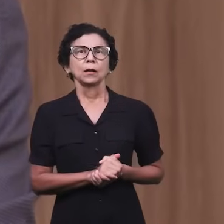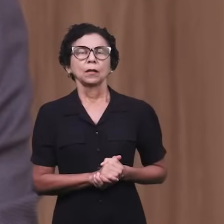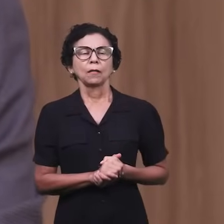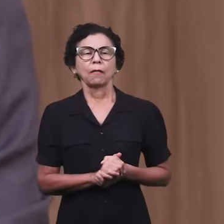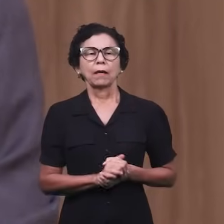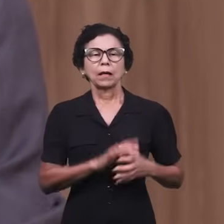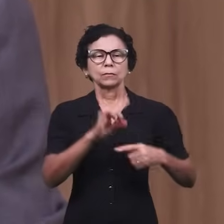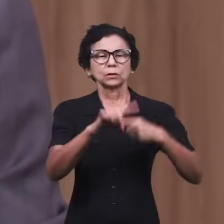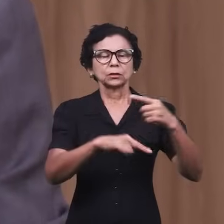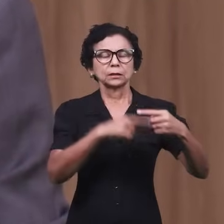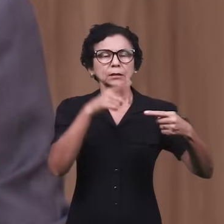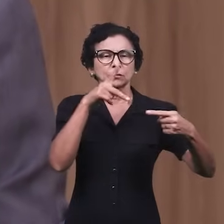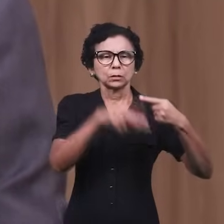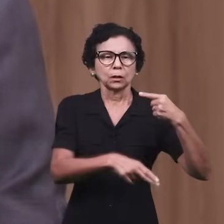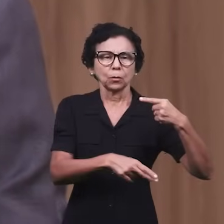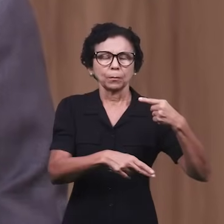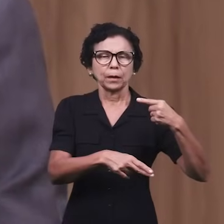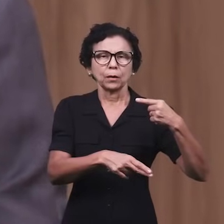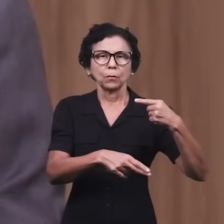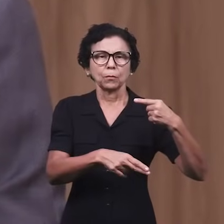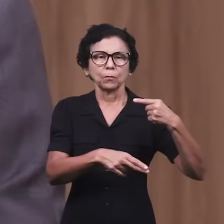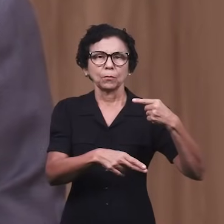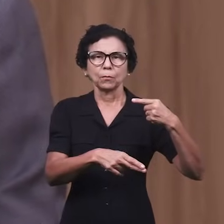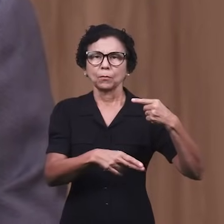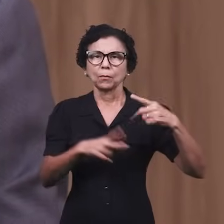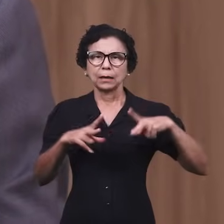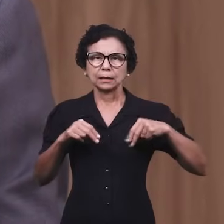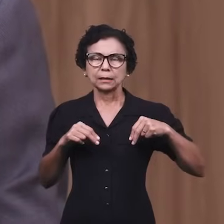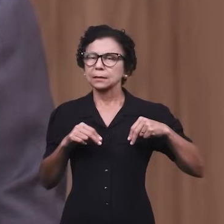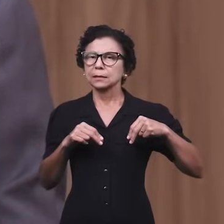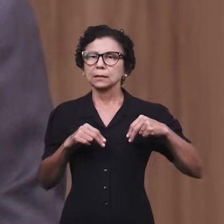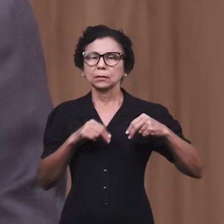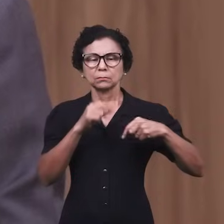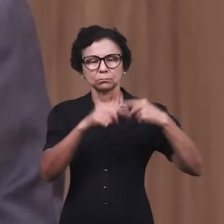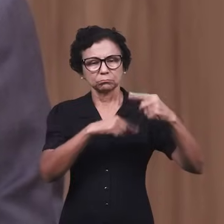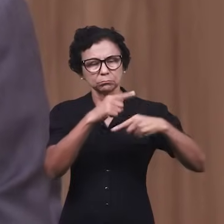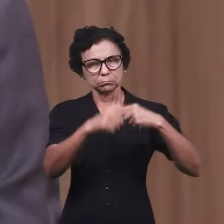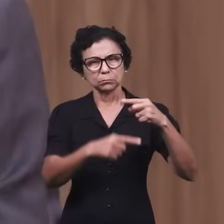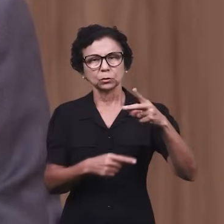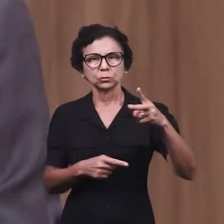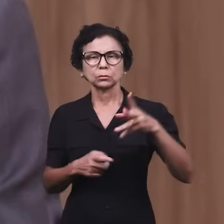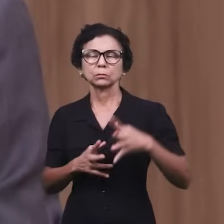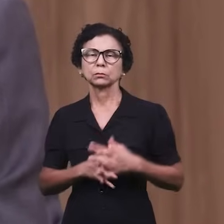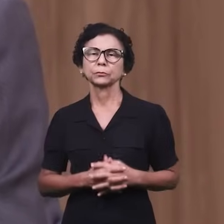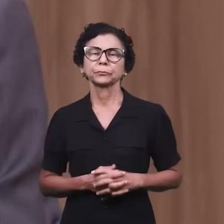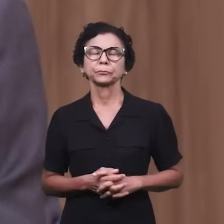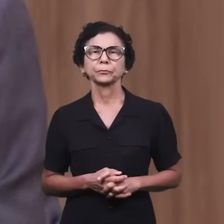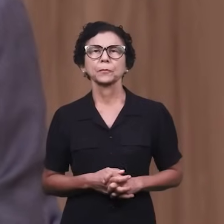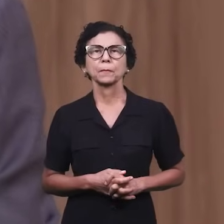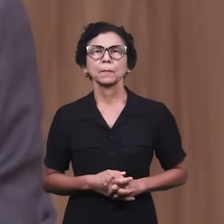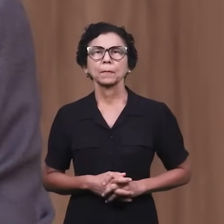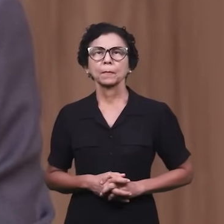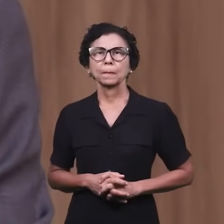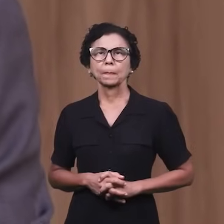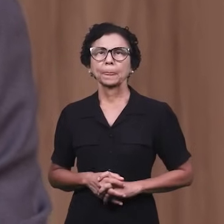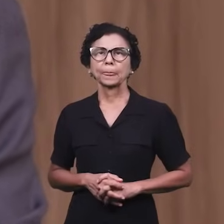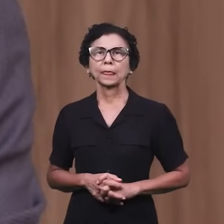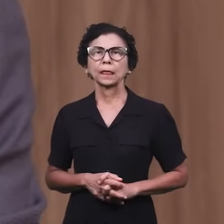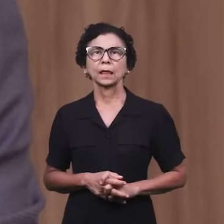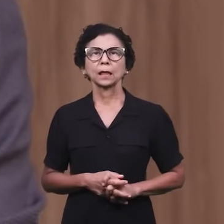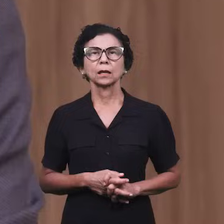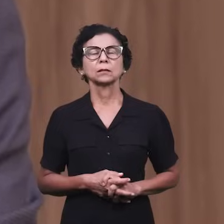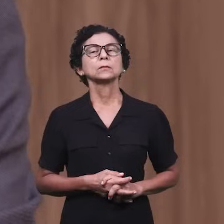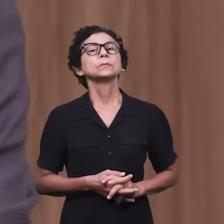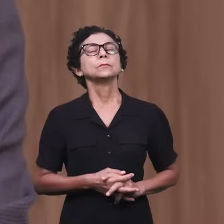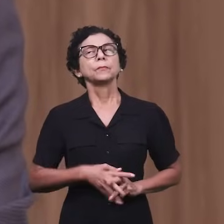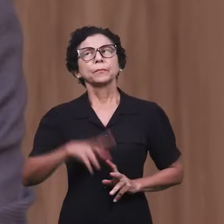continuidade E isso nós precisamos orar muito por isso porque as próximas gerações a palavra do Pai continua tendo valor